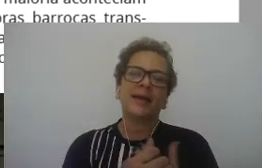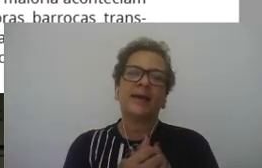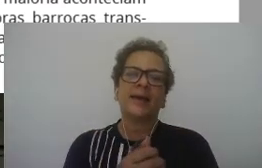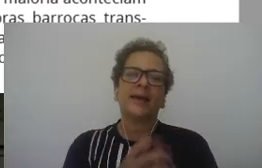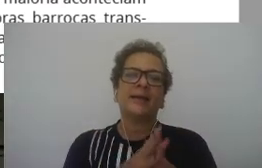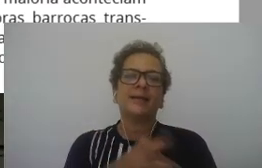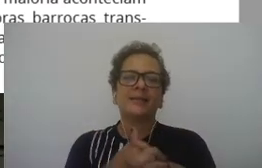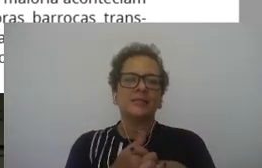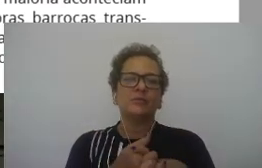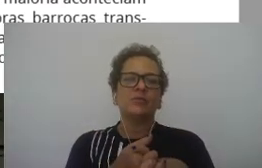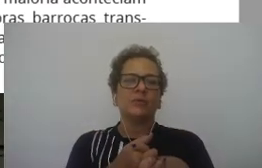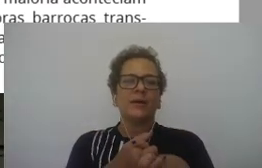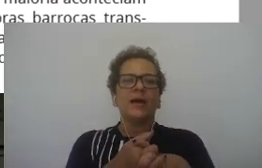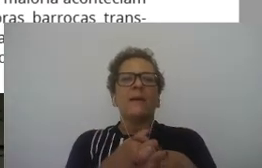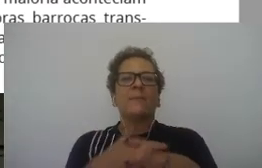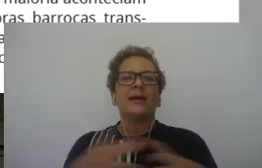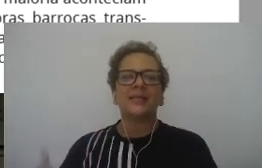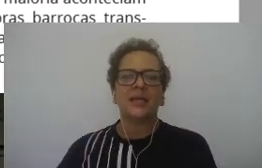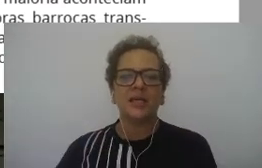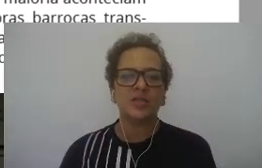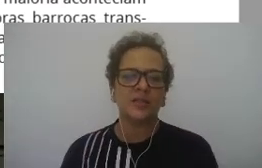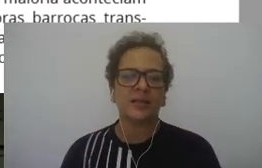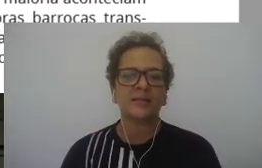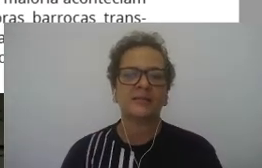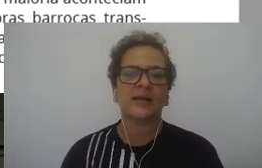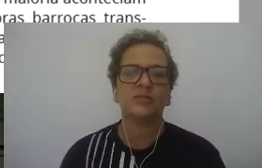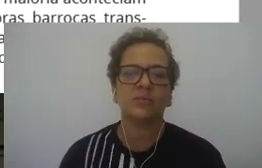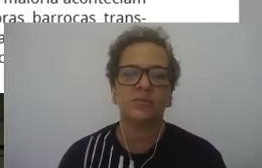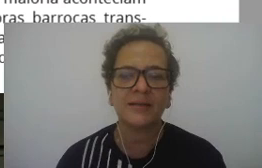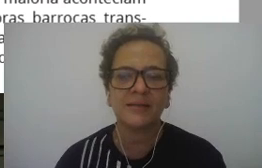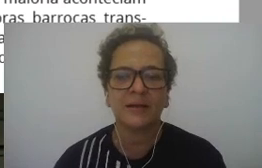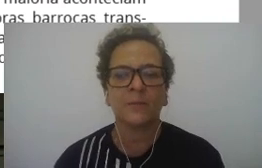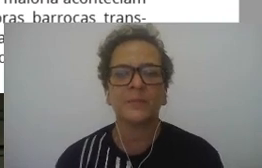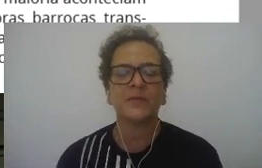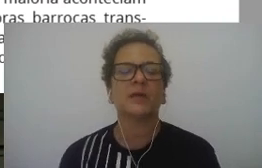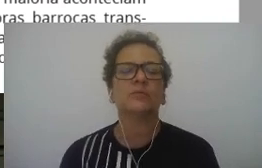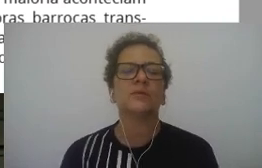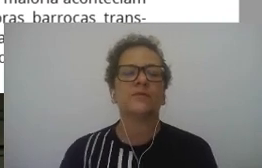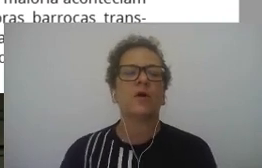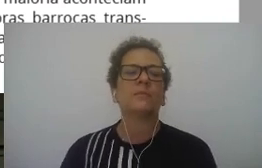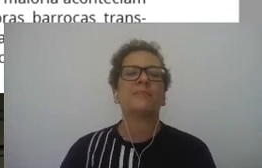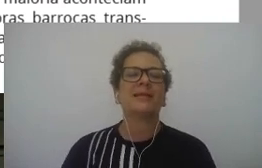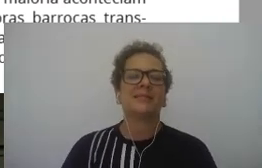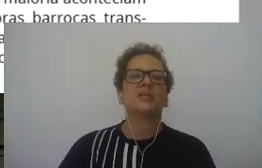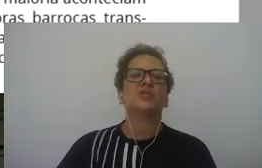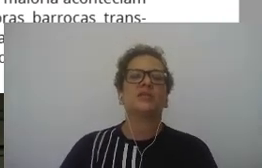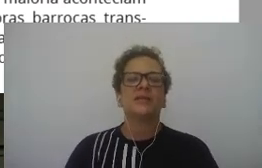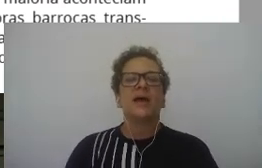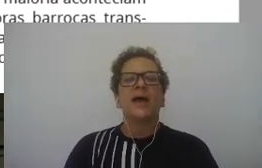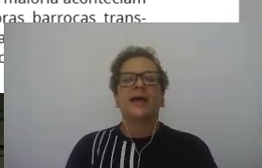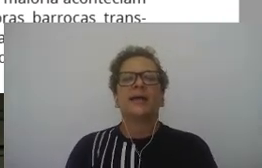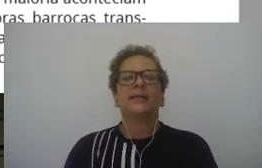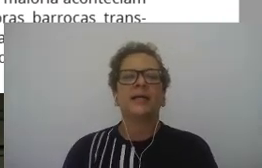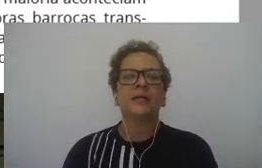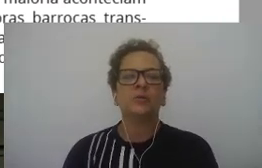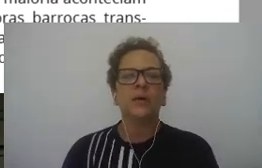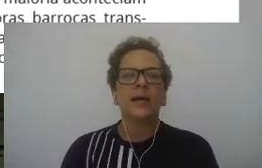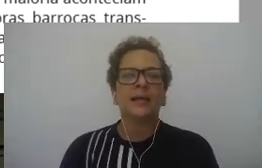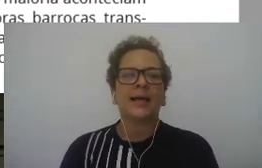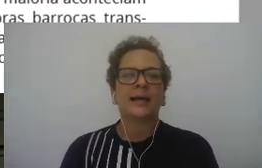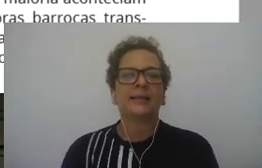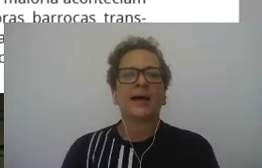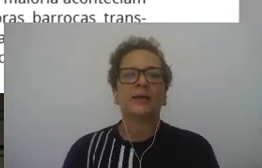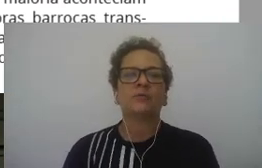mas era ele para mim estrutura mais rígida na estruturação certo umas formas mais rígidas é